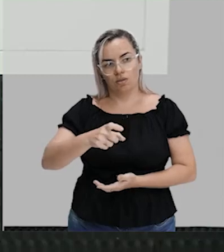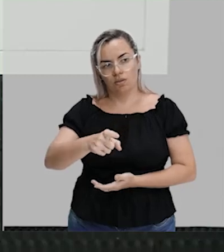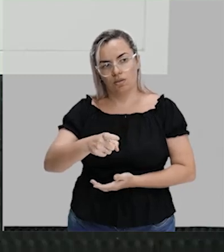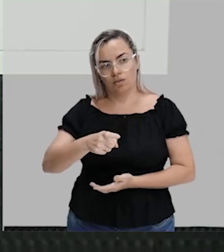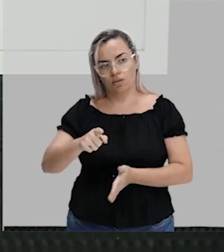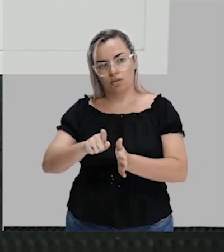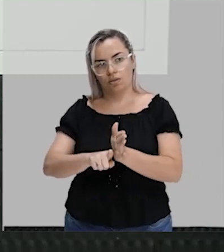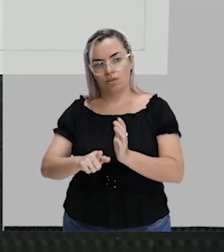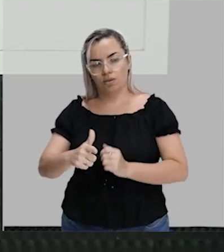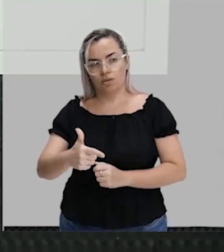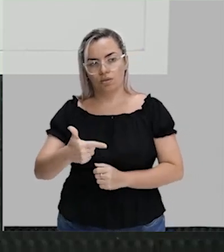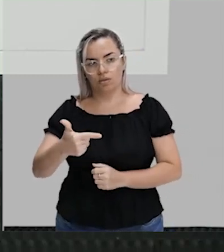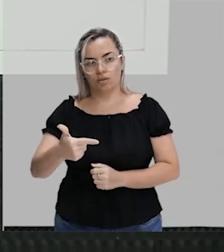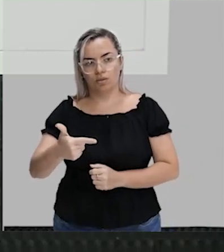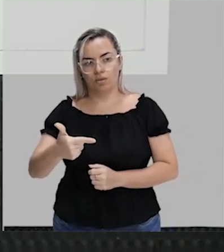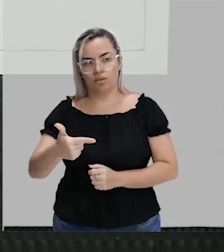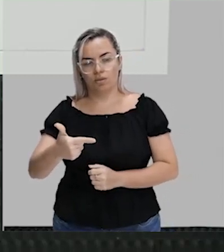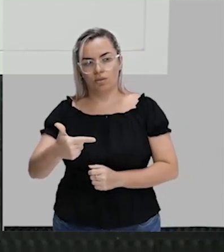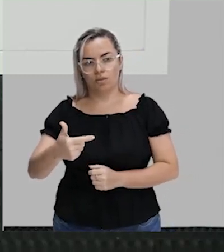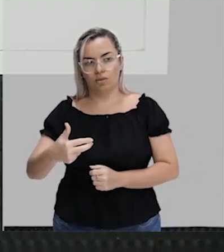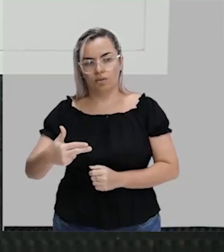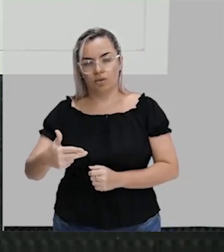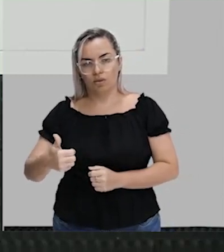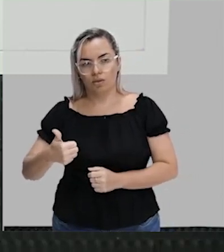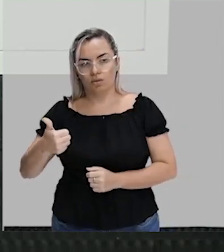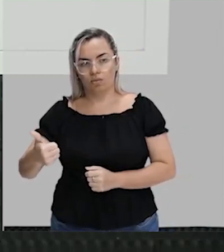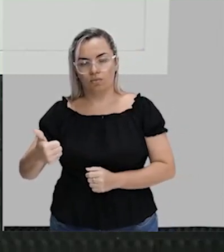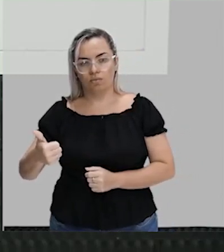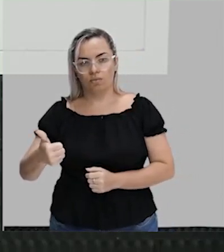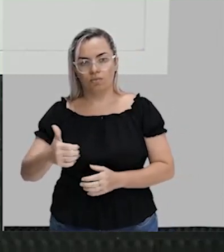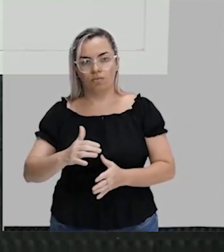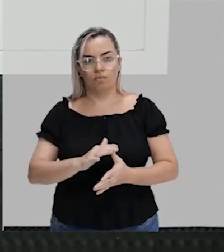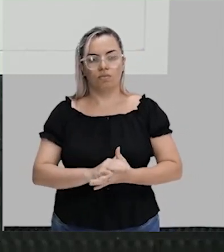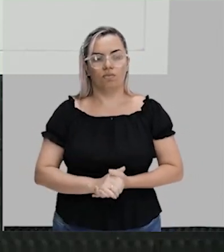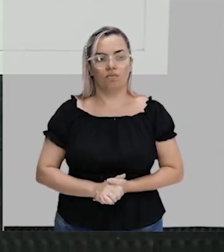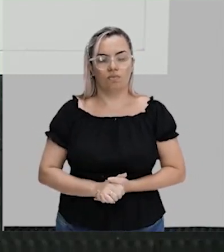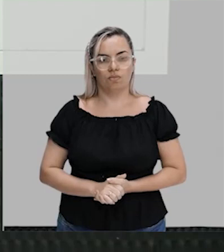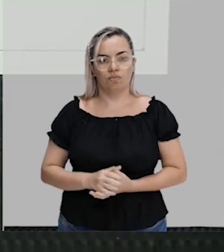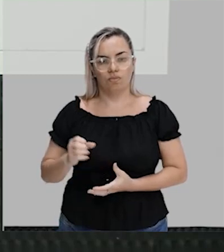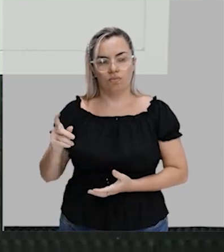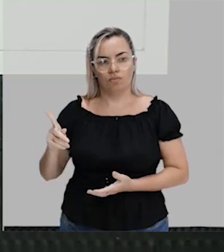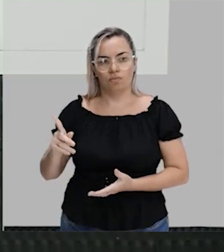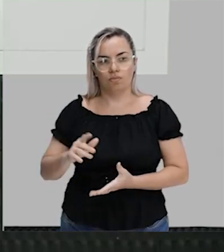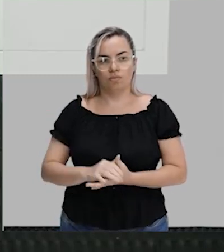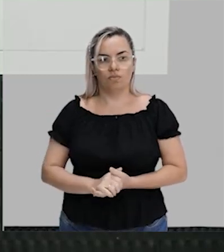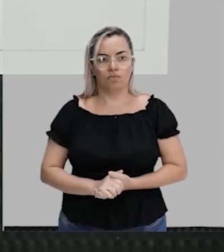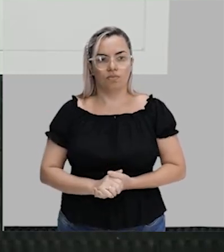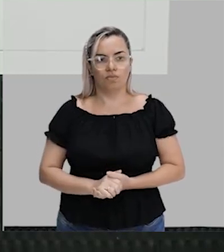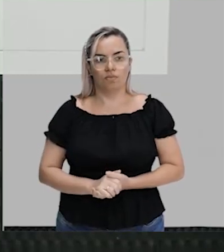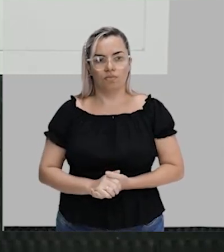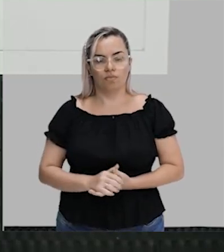- 2 igual a um é isso